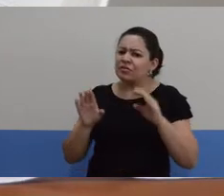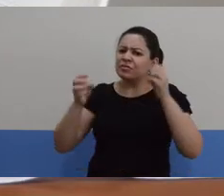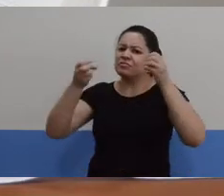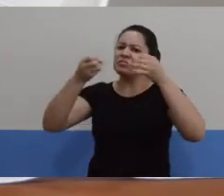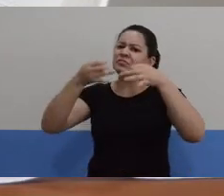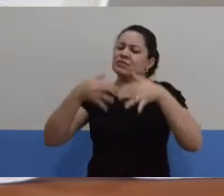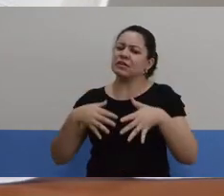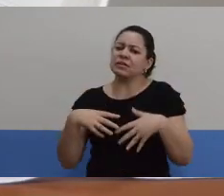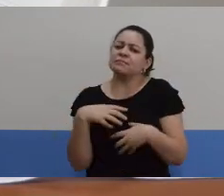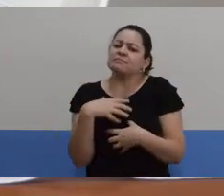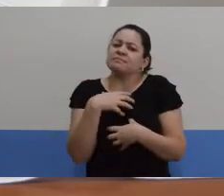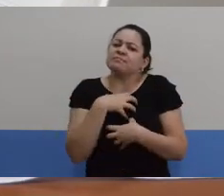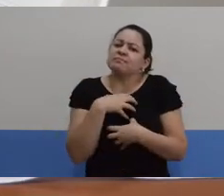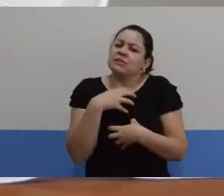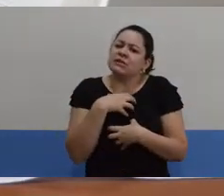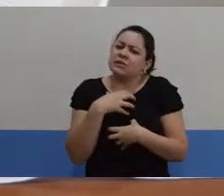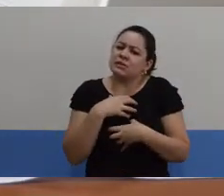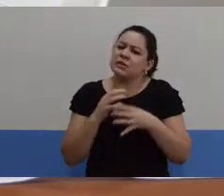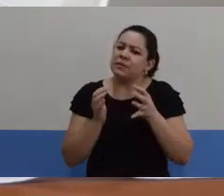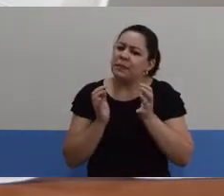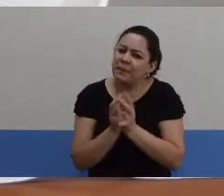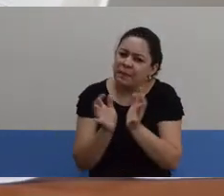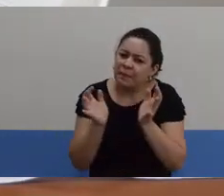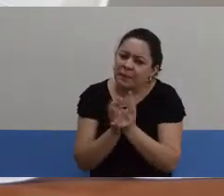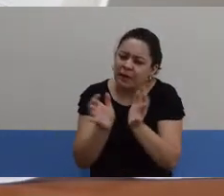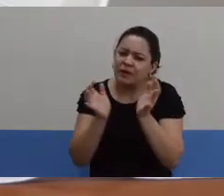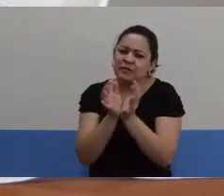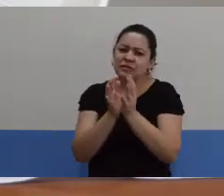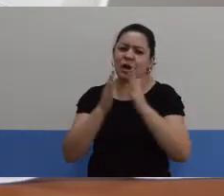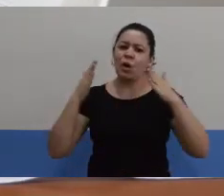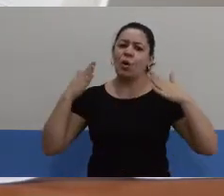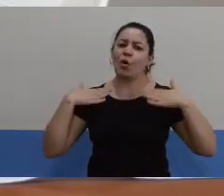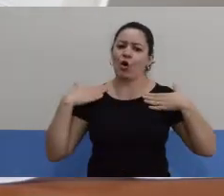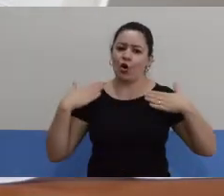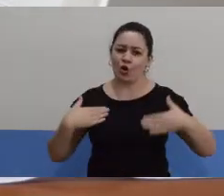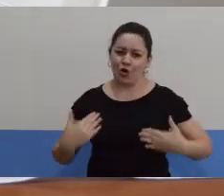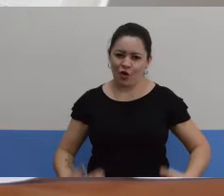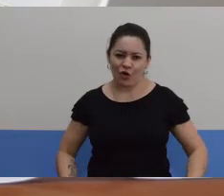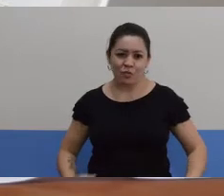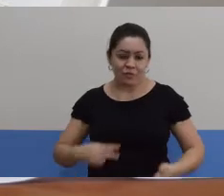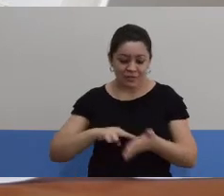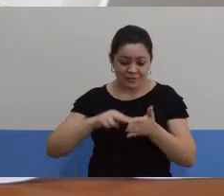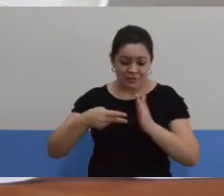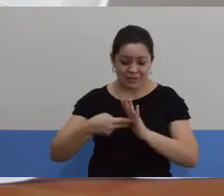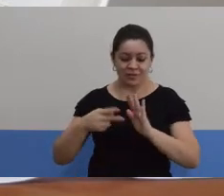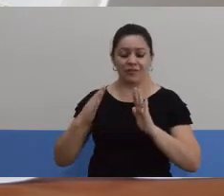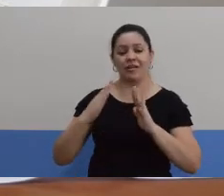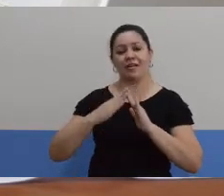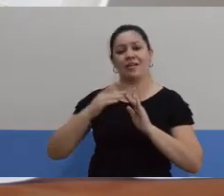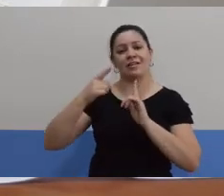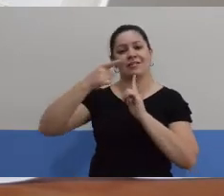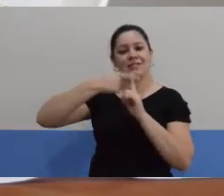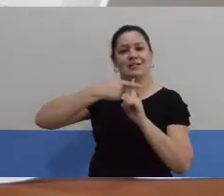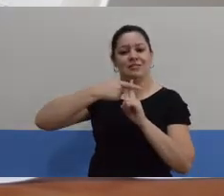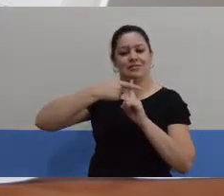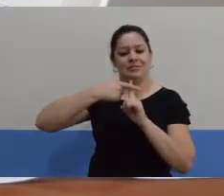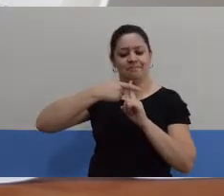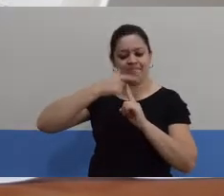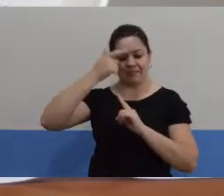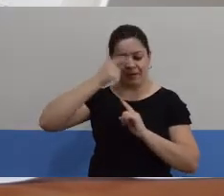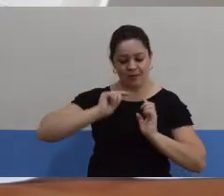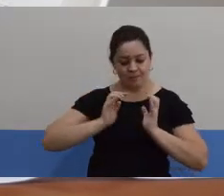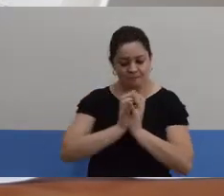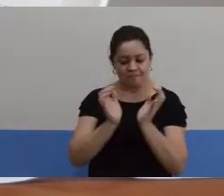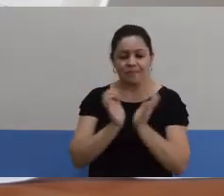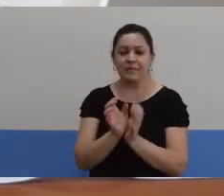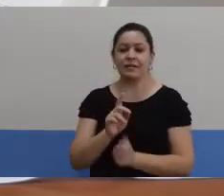sinta parte desse corpo que é a igreja. E como o apóstolo também fala, Paulo também repete,